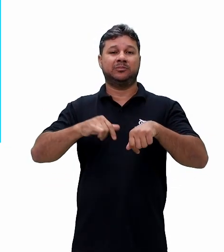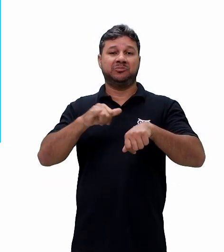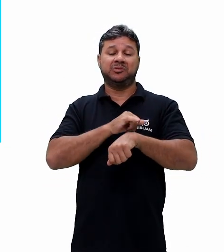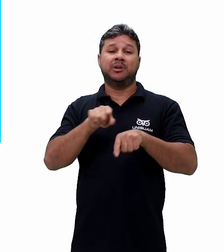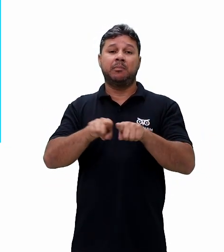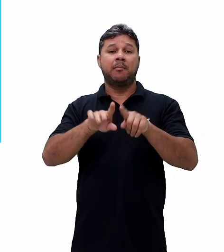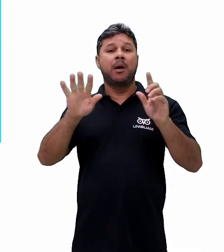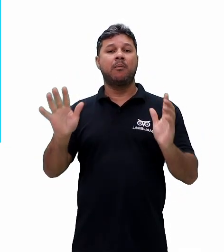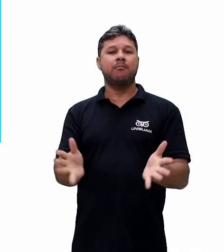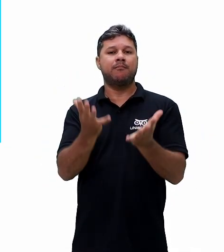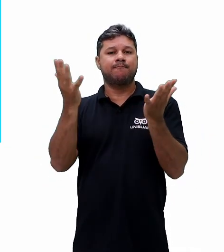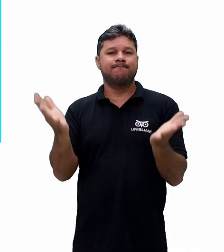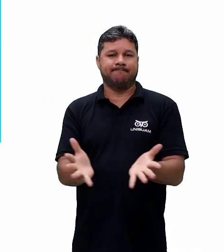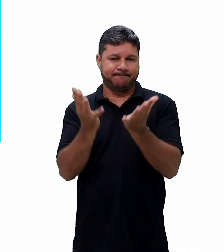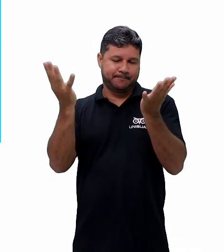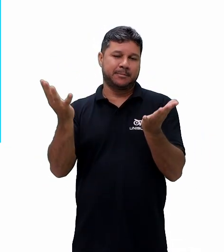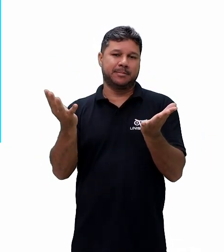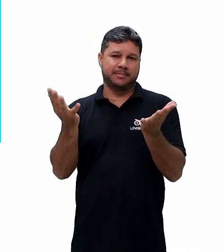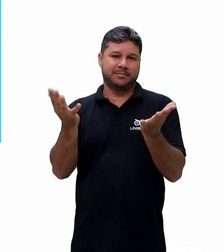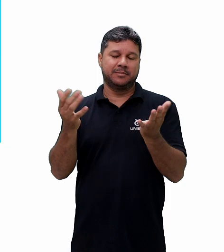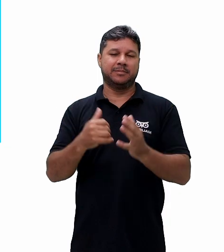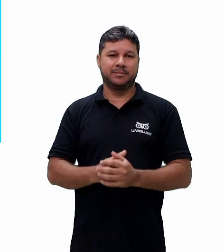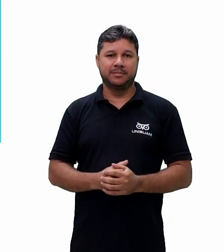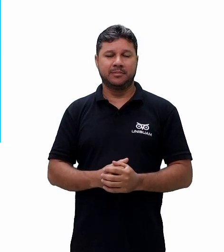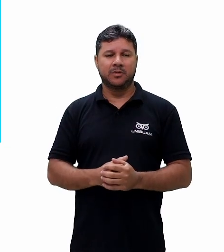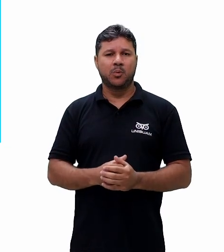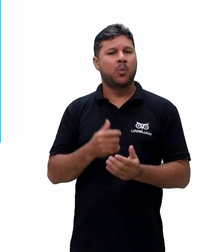utilizar isso como instrumento de motivação.